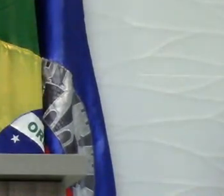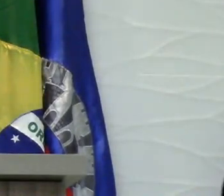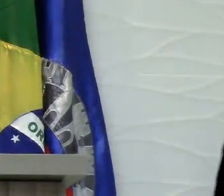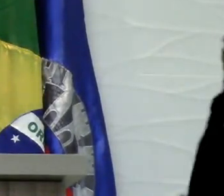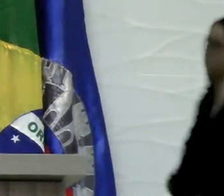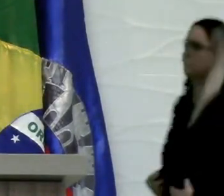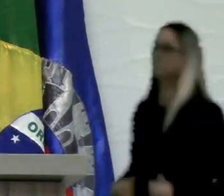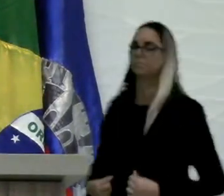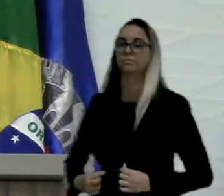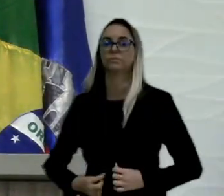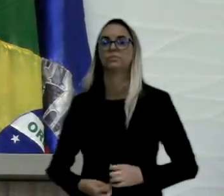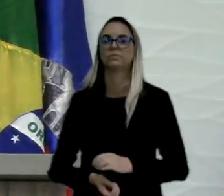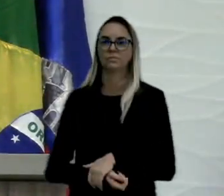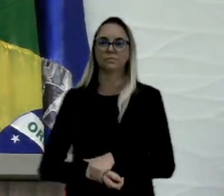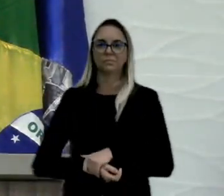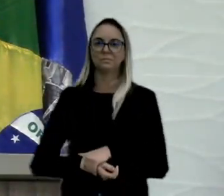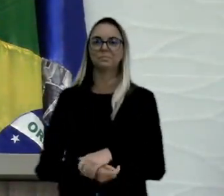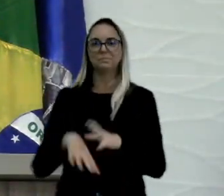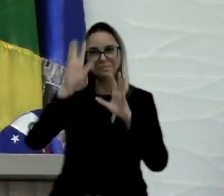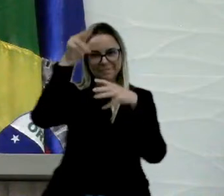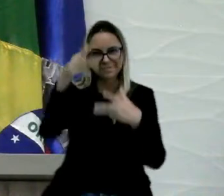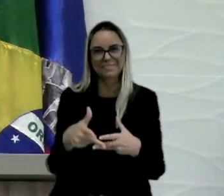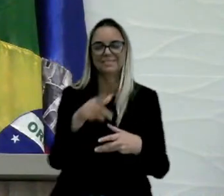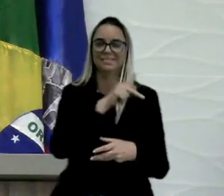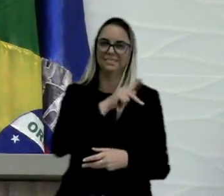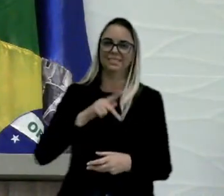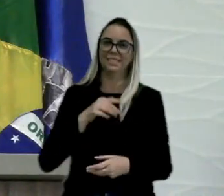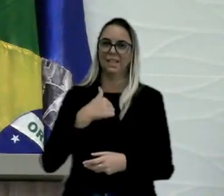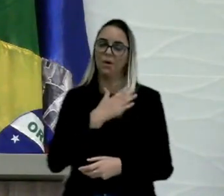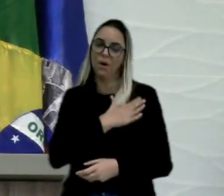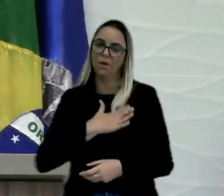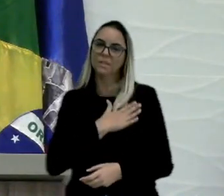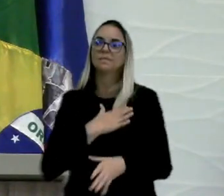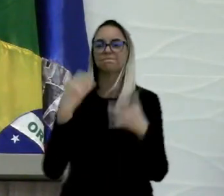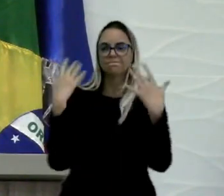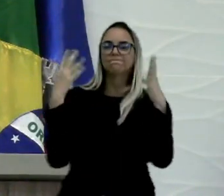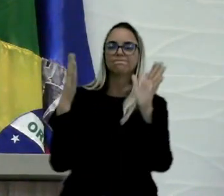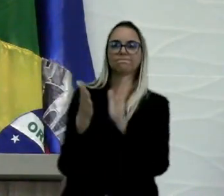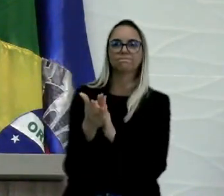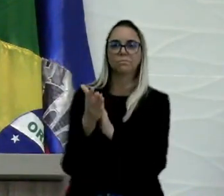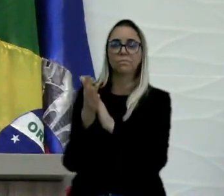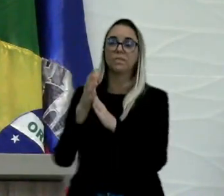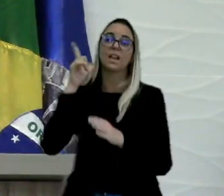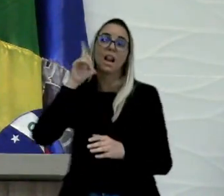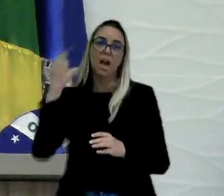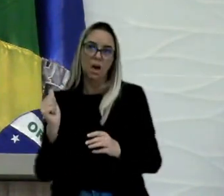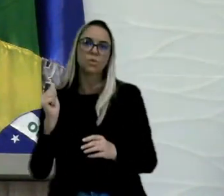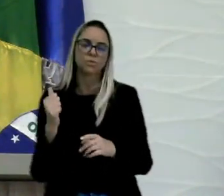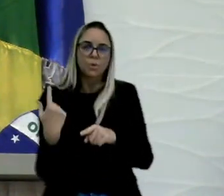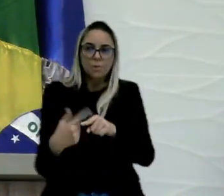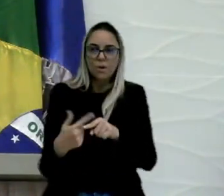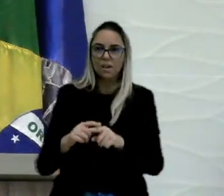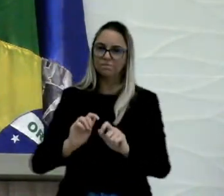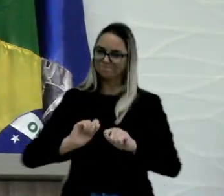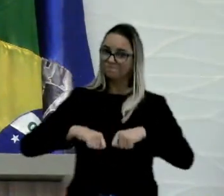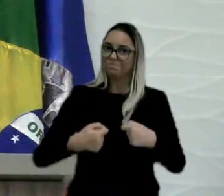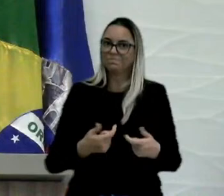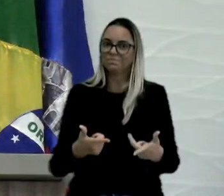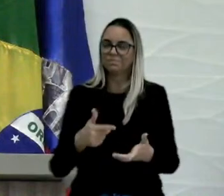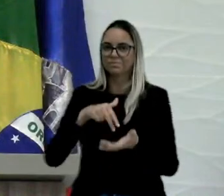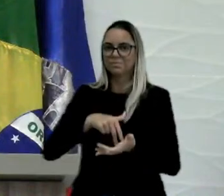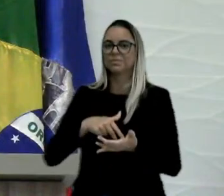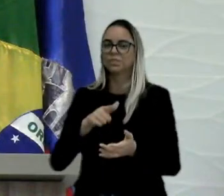Pachequinho senhor presidente eu gostaria de parabenizar o vereador Léo por essa atitude que nós todos